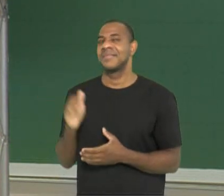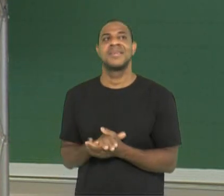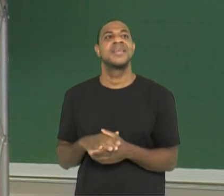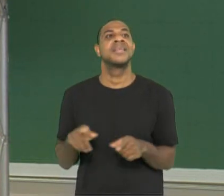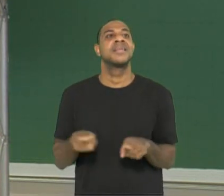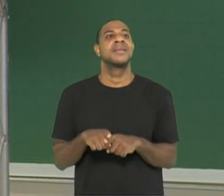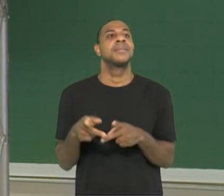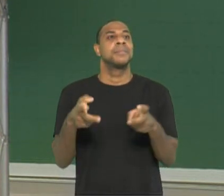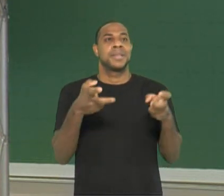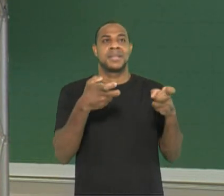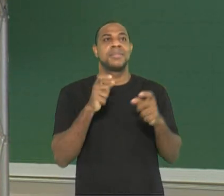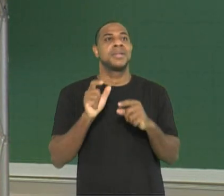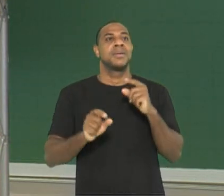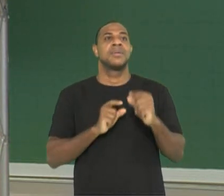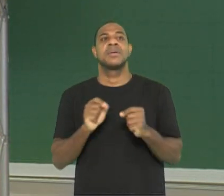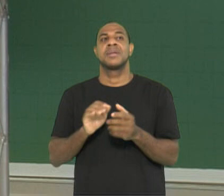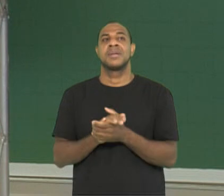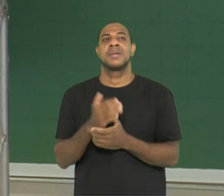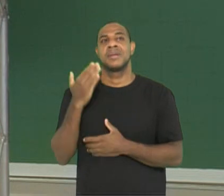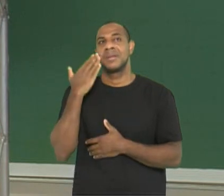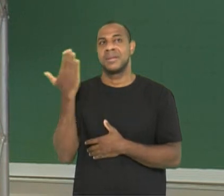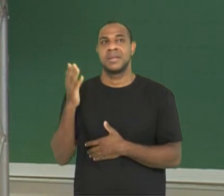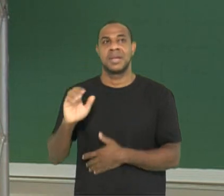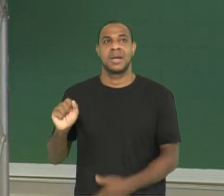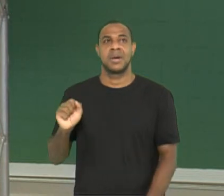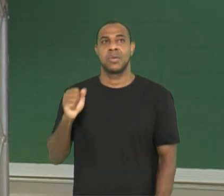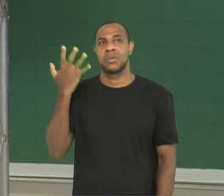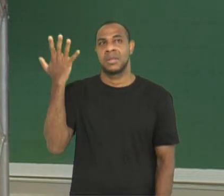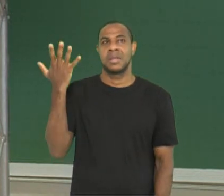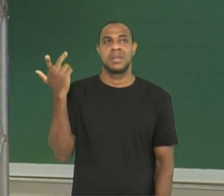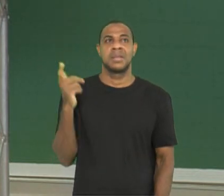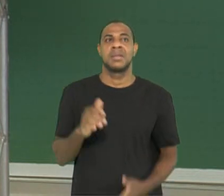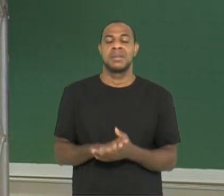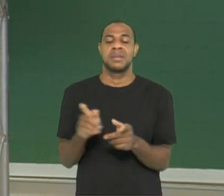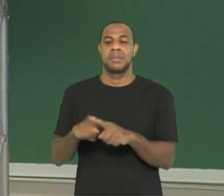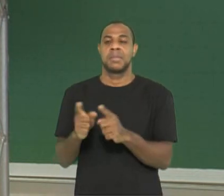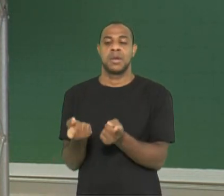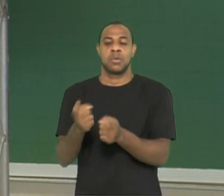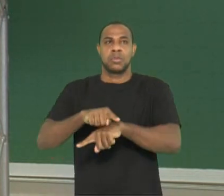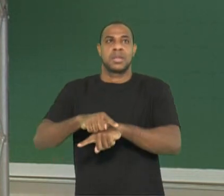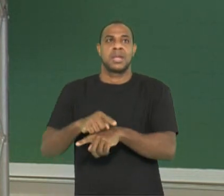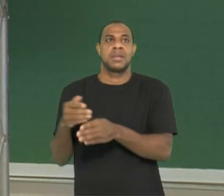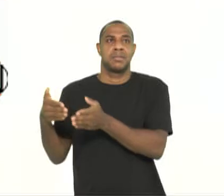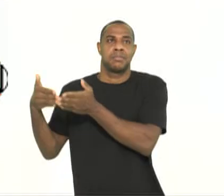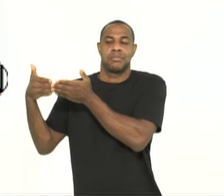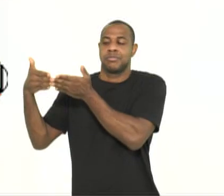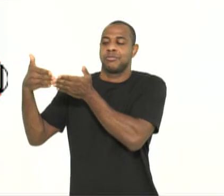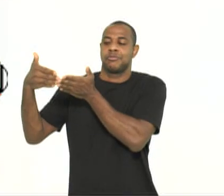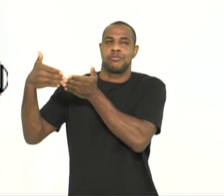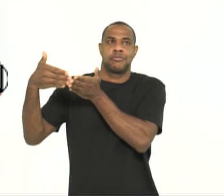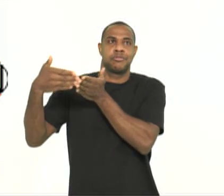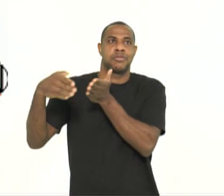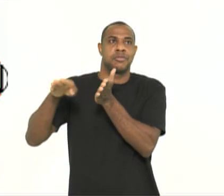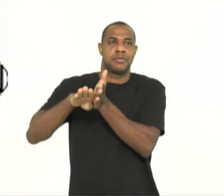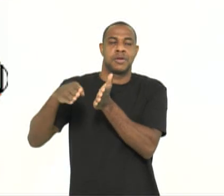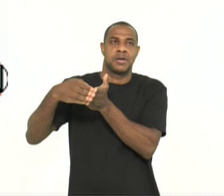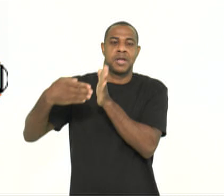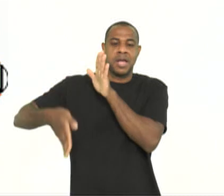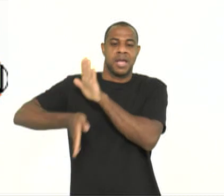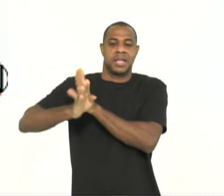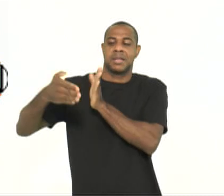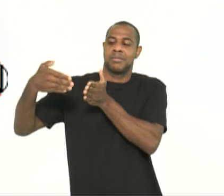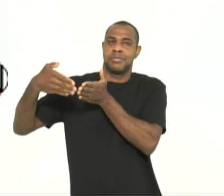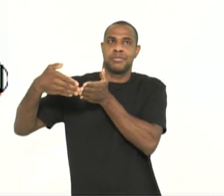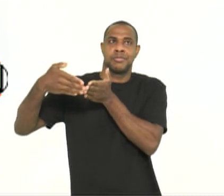vamos perceber que quando ocorre, que o mesmo é possível no sentido contrário, a embarcação ela entra na eclusa,